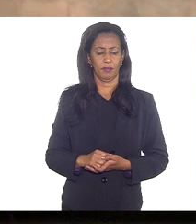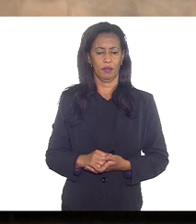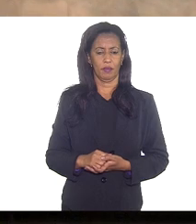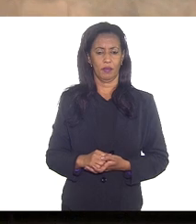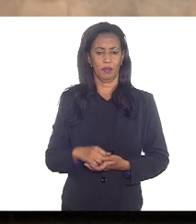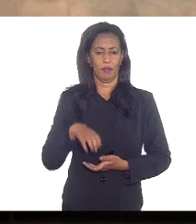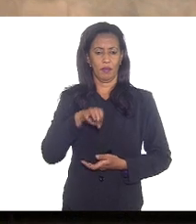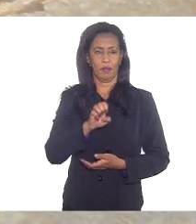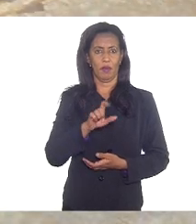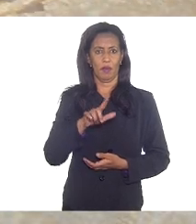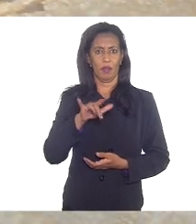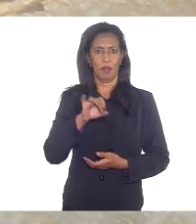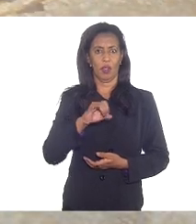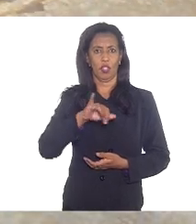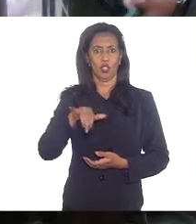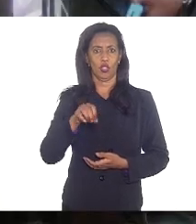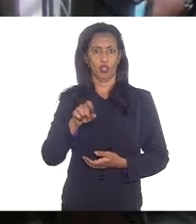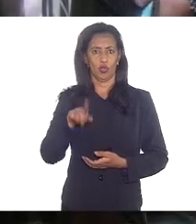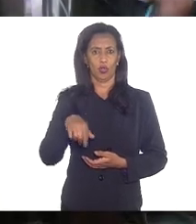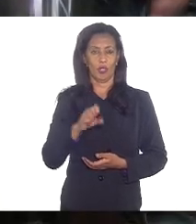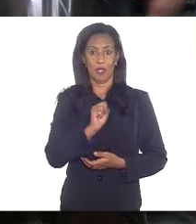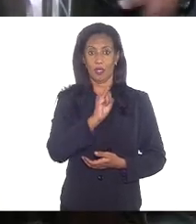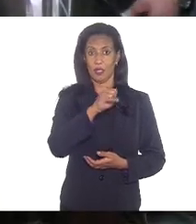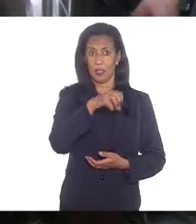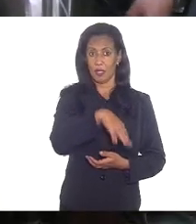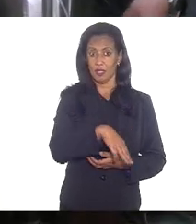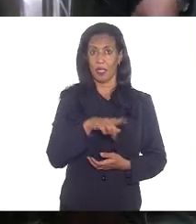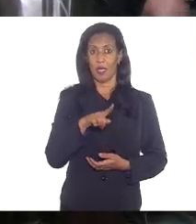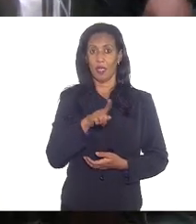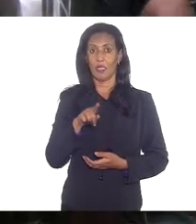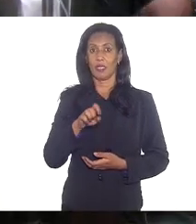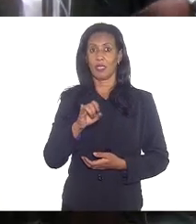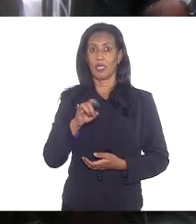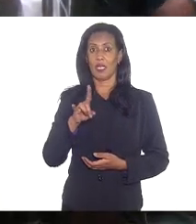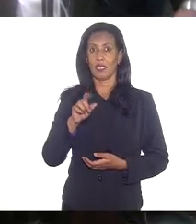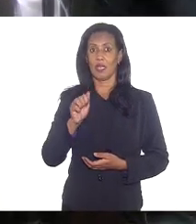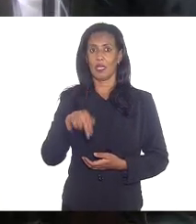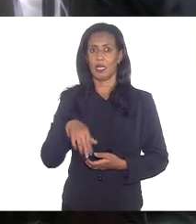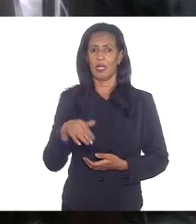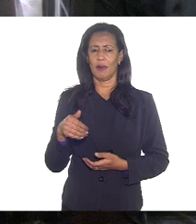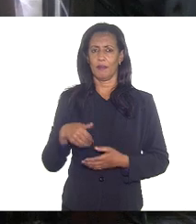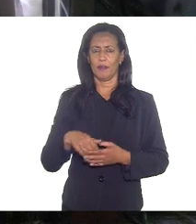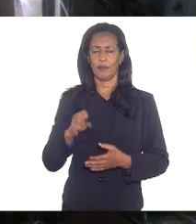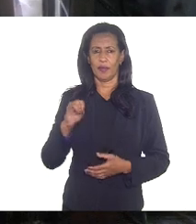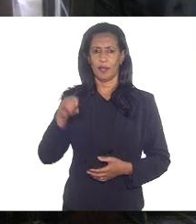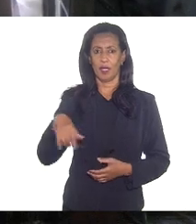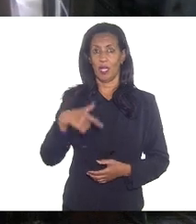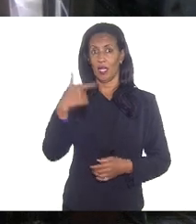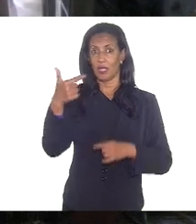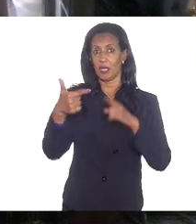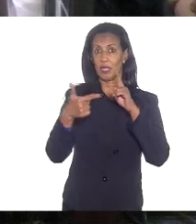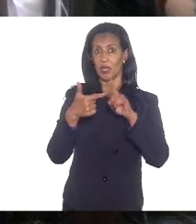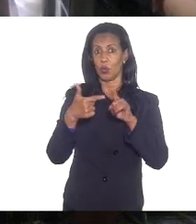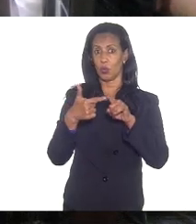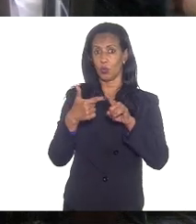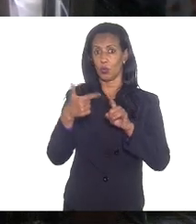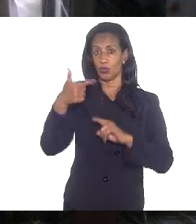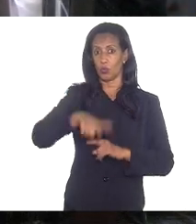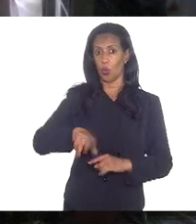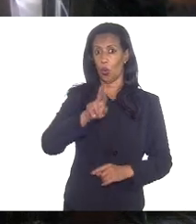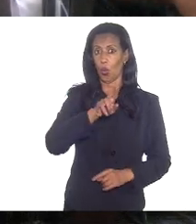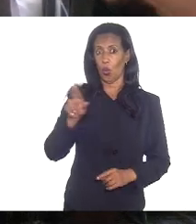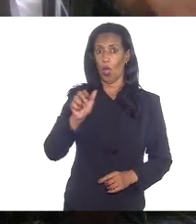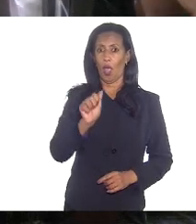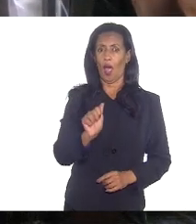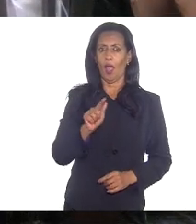Presidente, voto sim. Sim, deputada Zeidan votou no grupo sim. A presidência irá proceder à segunda chamada. Deputado